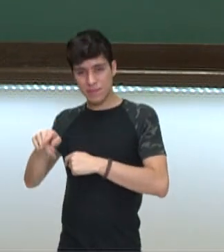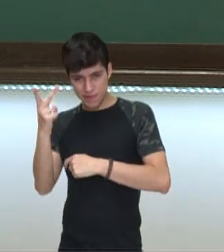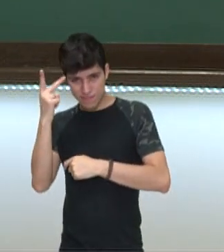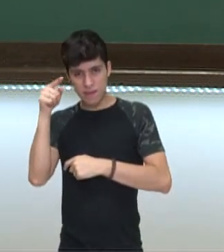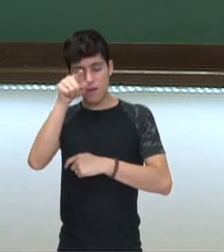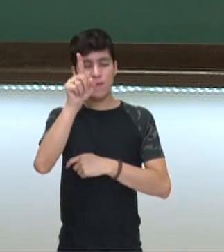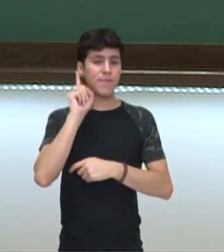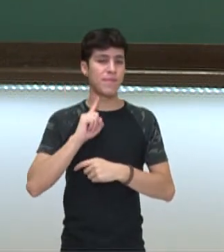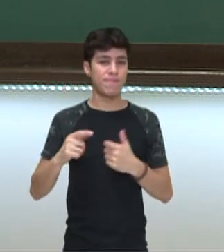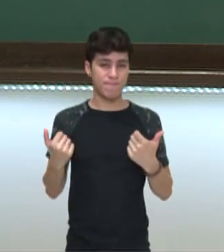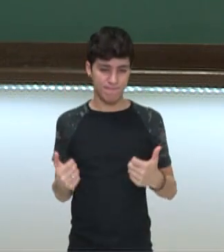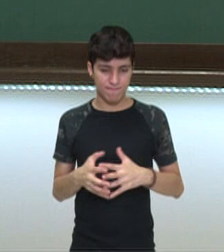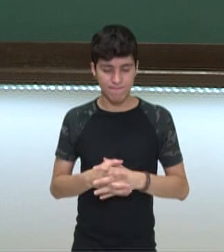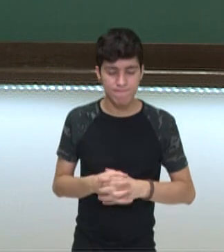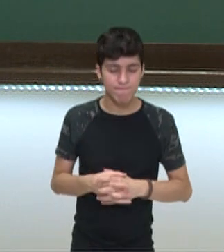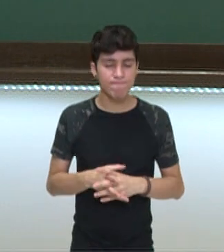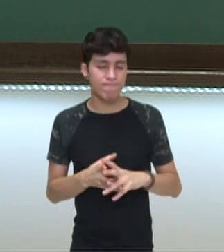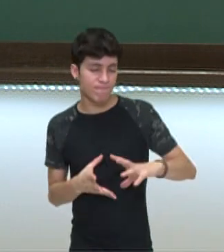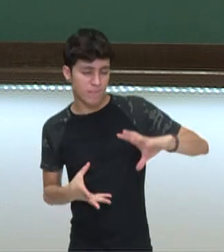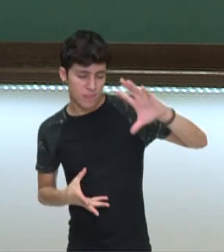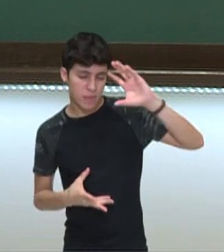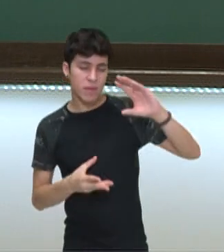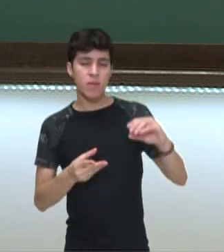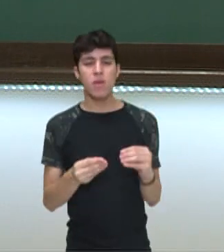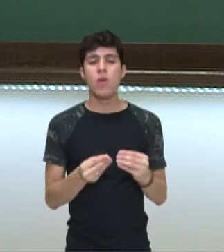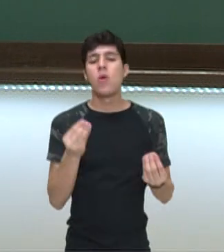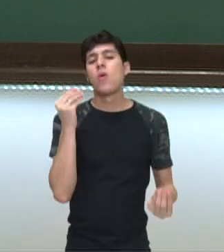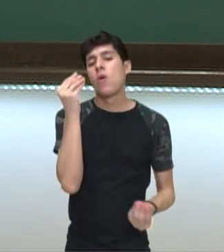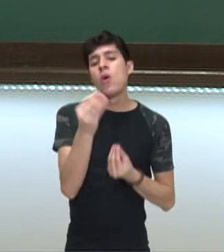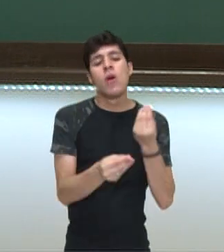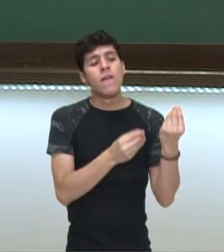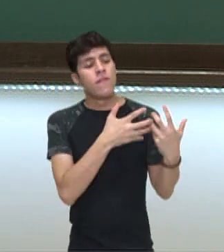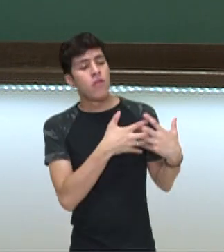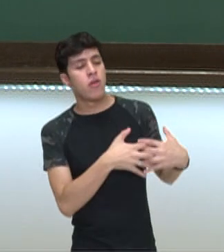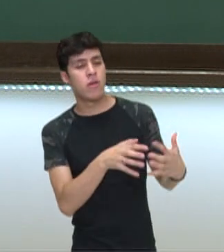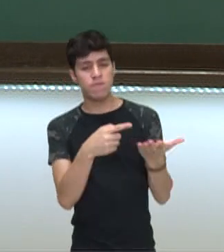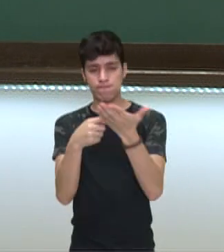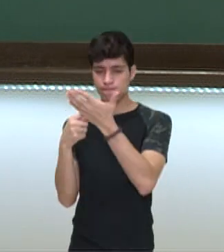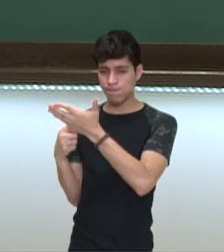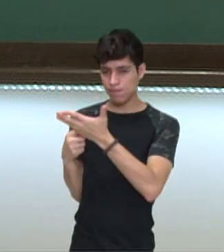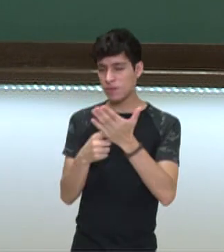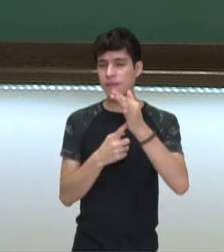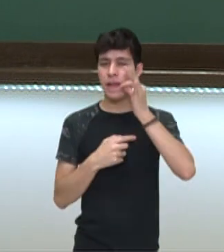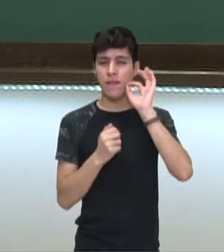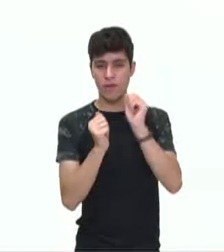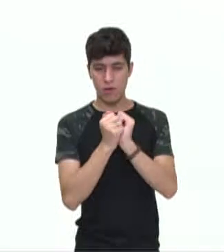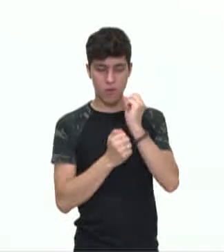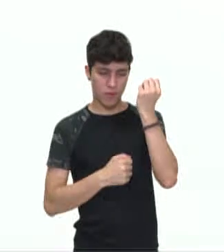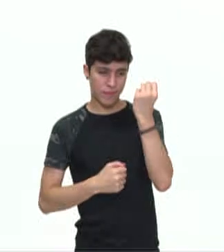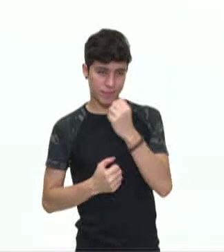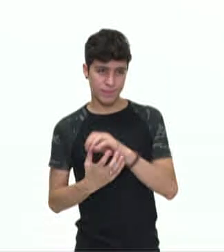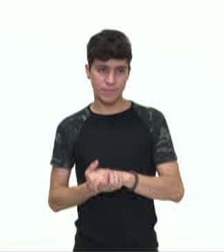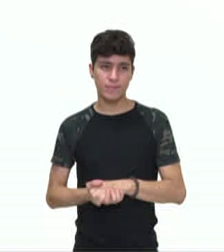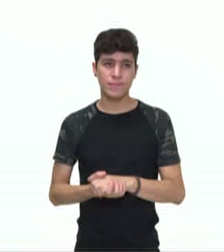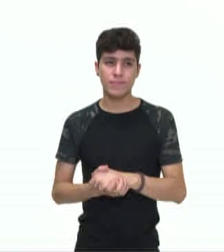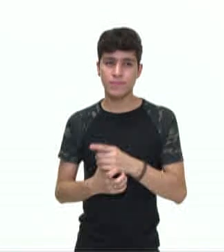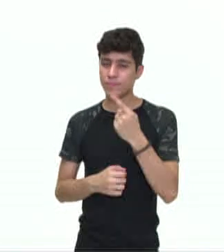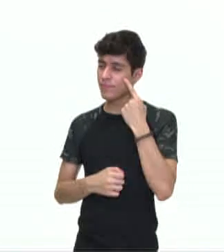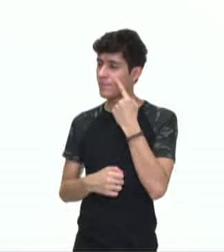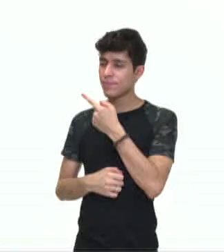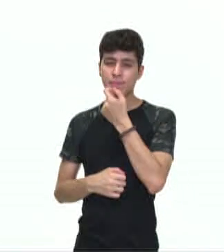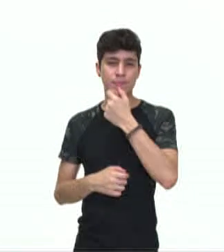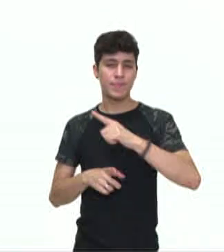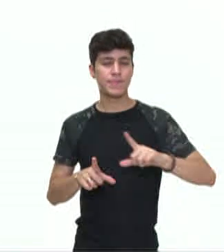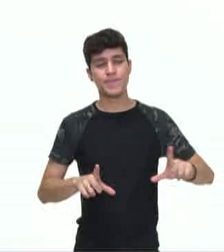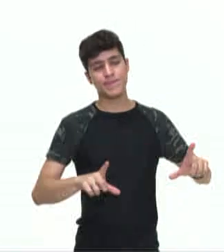Então vamos entender um pouco mais como que funcionava esse acordo da política do café com leite. Aqui nós temos uma charge que eu